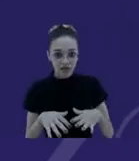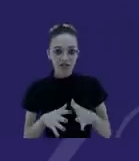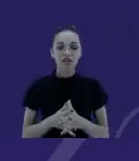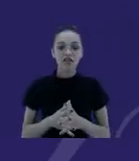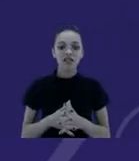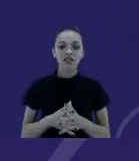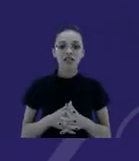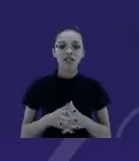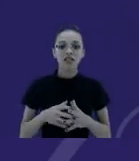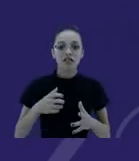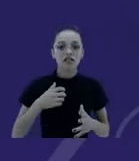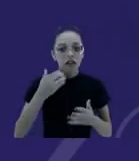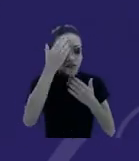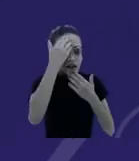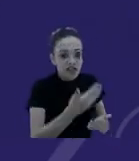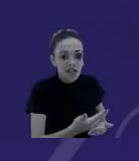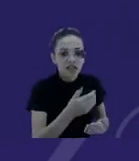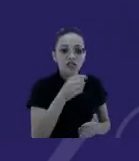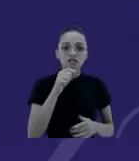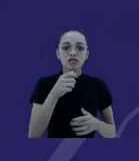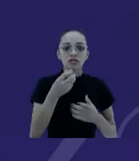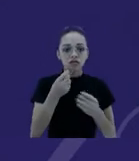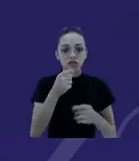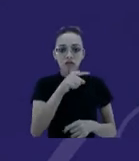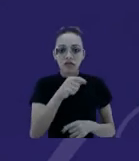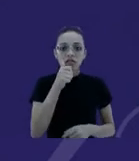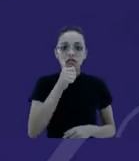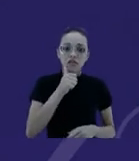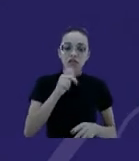Agradeço muito a Selenê. Selenê e Hélio